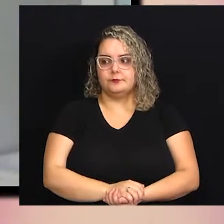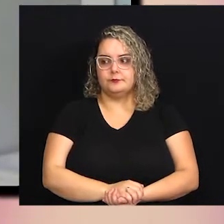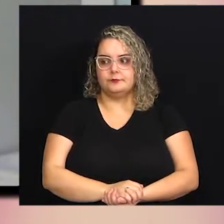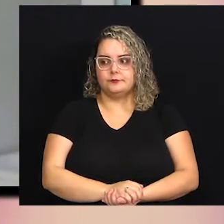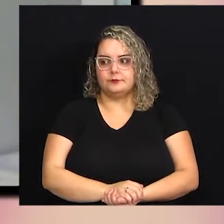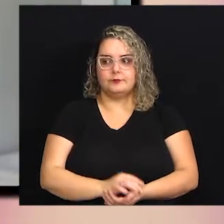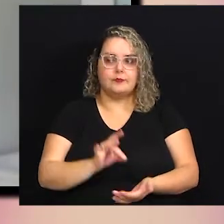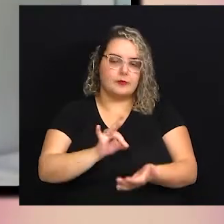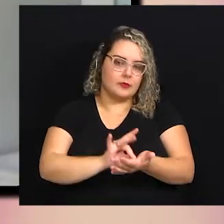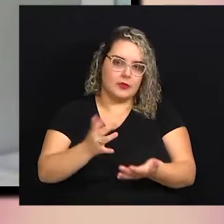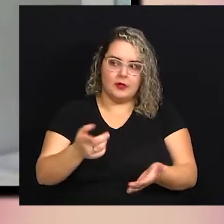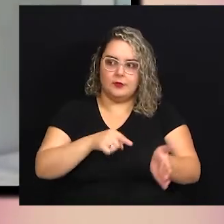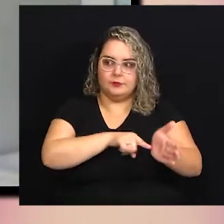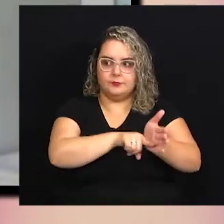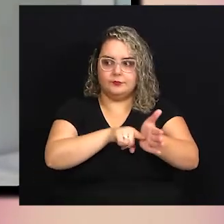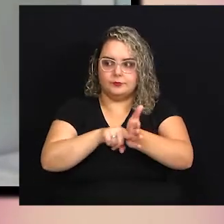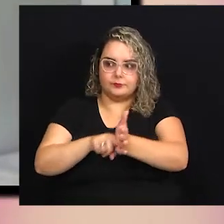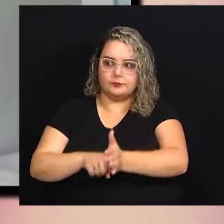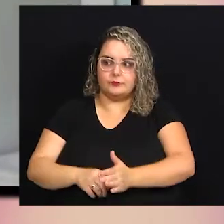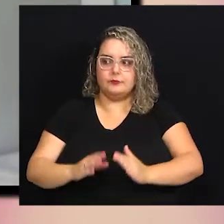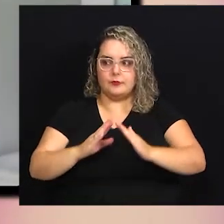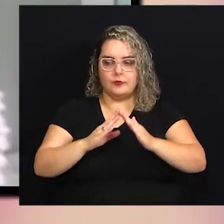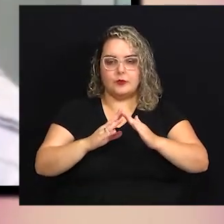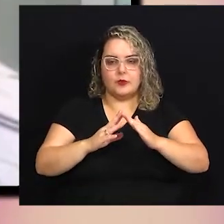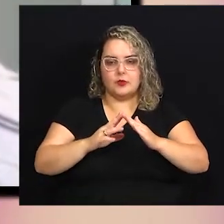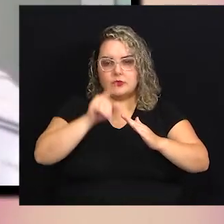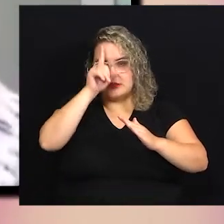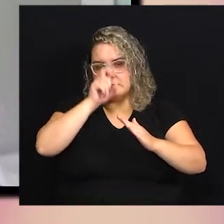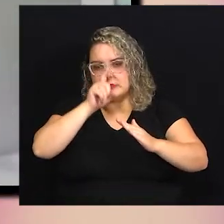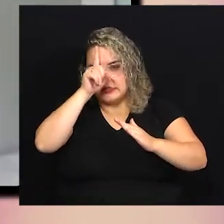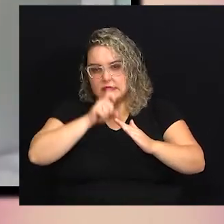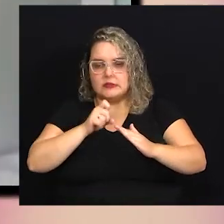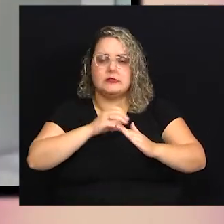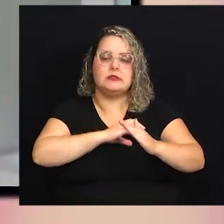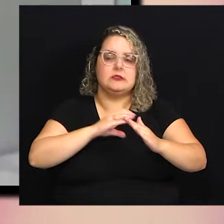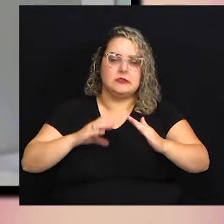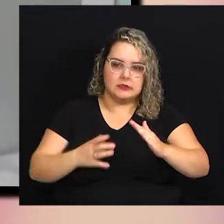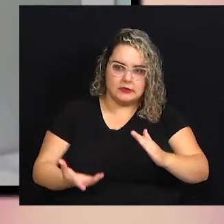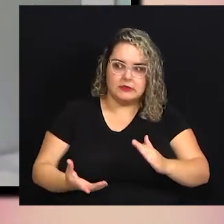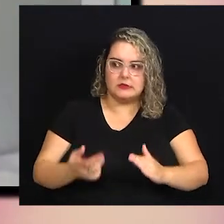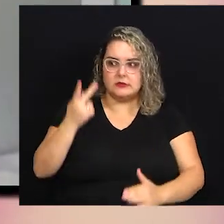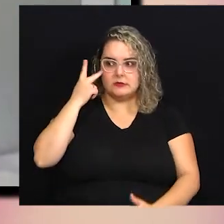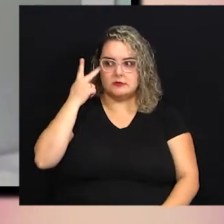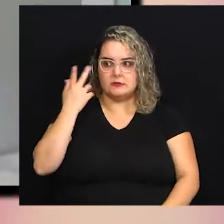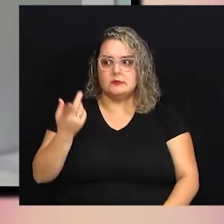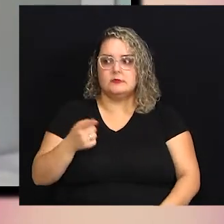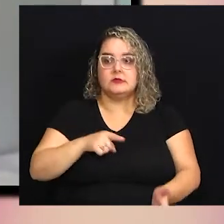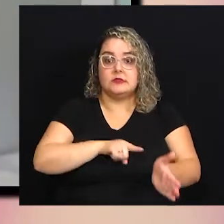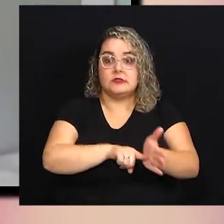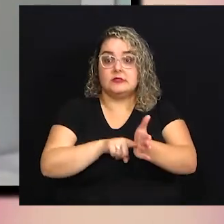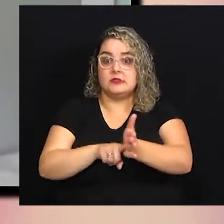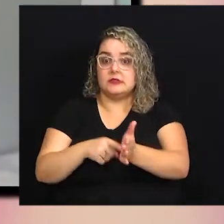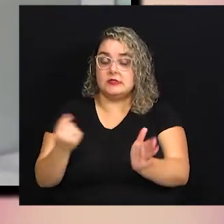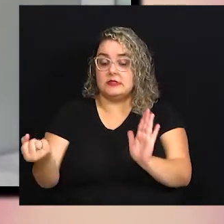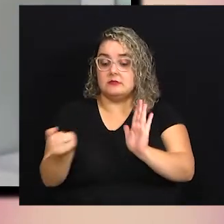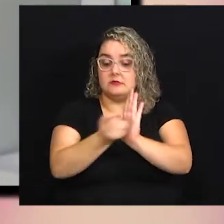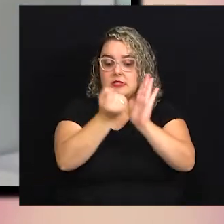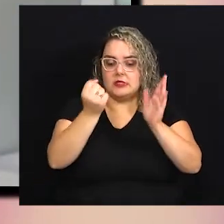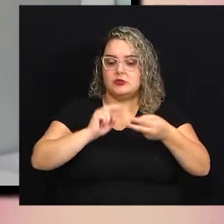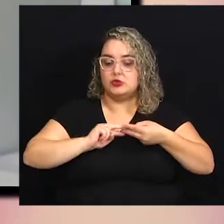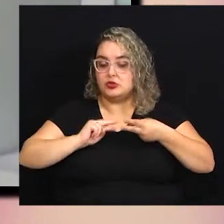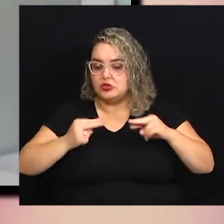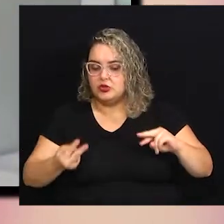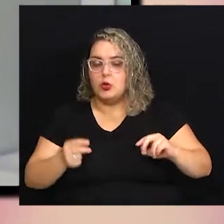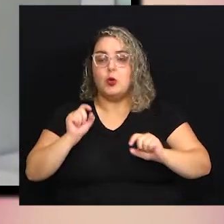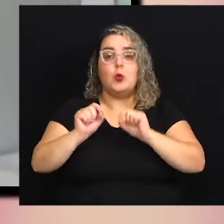gente ainda, na verdade, a minha linha de pesquisa no Hospital das Clínicas da Universidade de São Paulo é justamente tentando buscar esses marcadores genéticos,